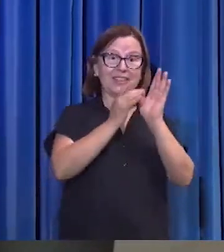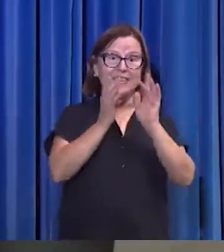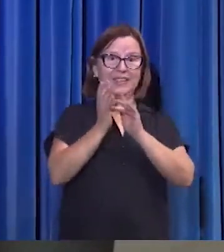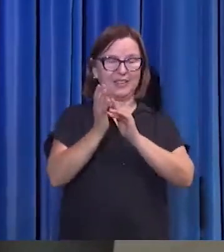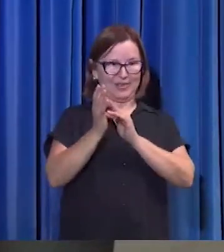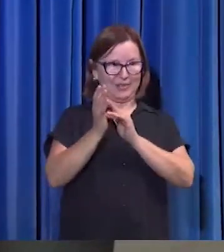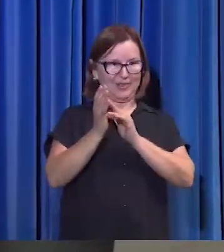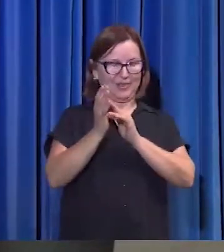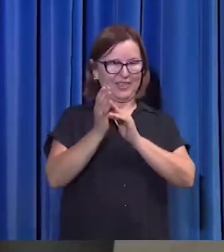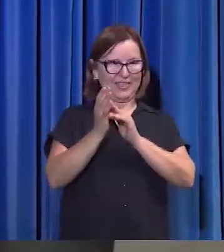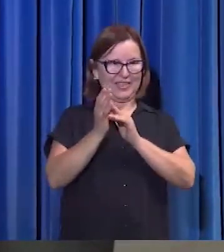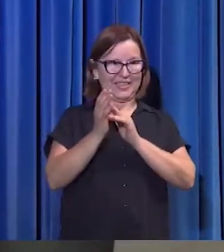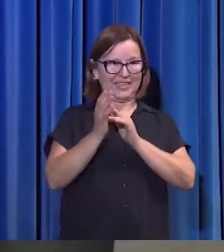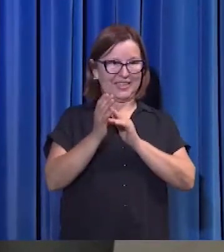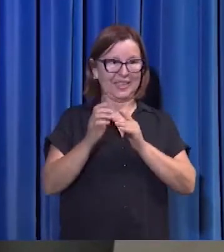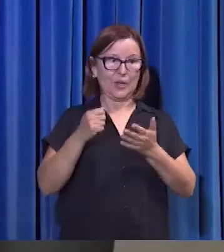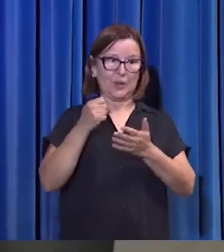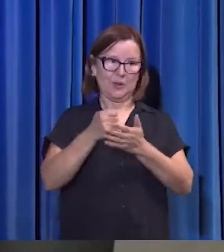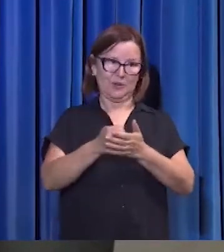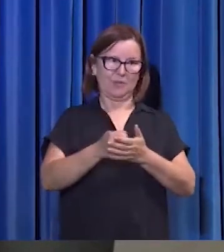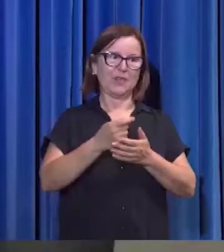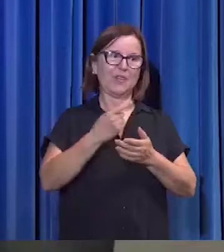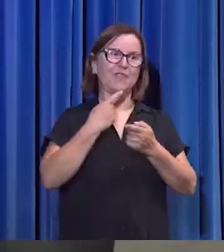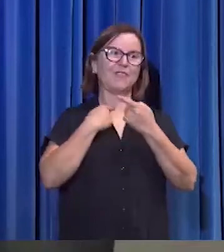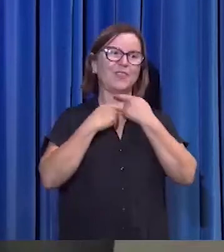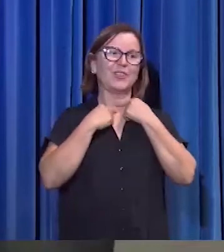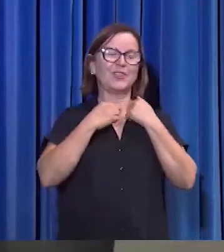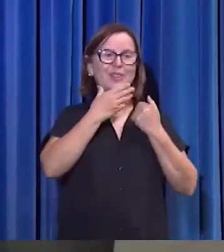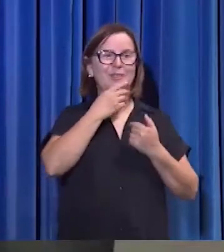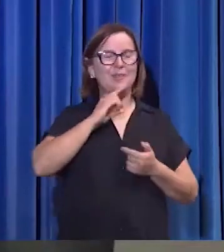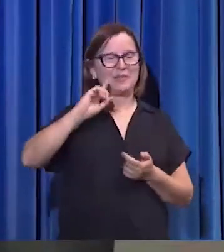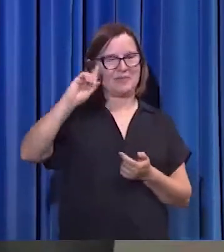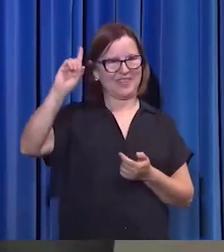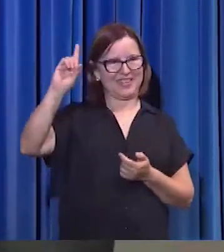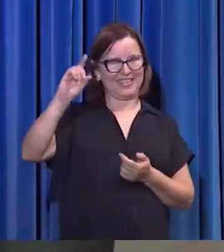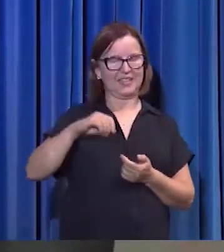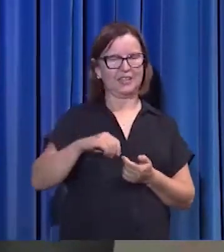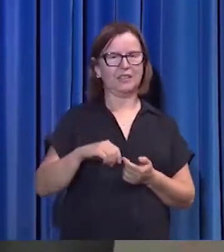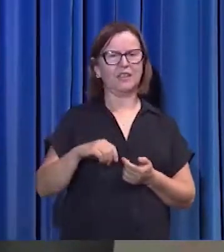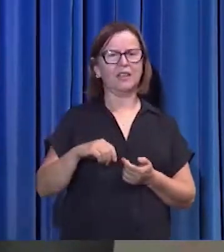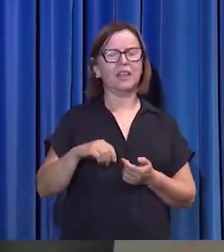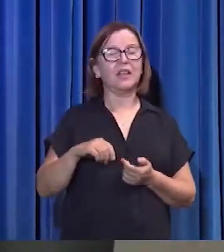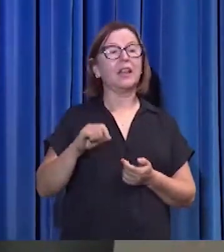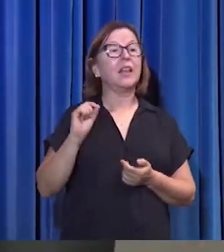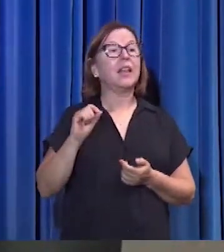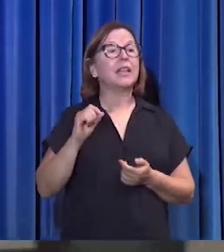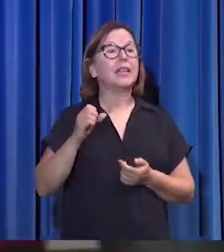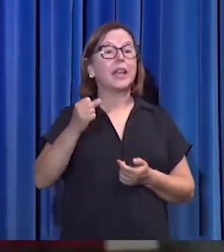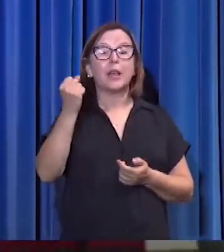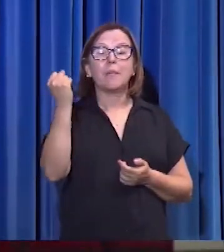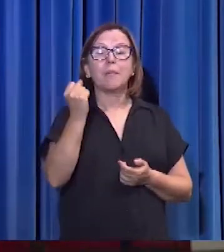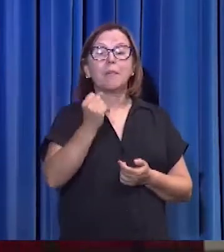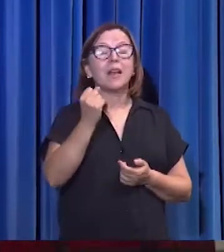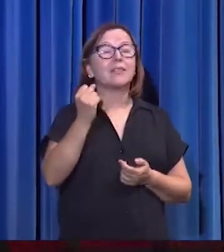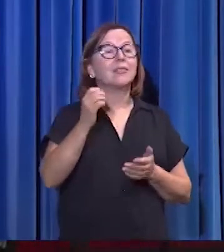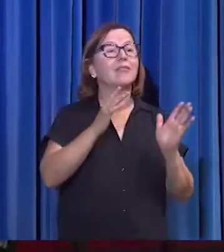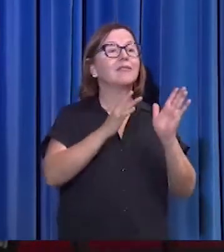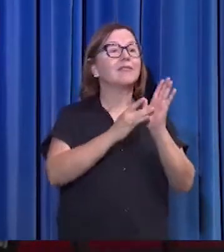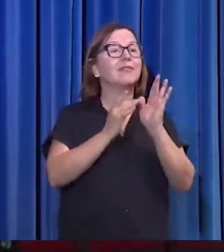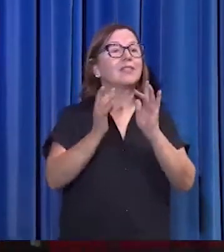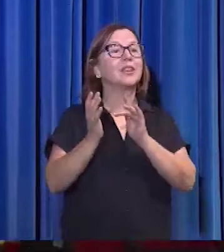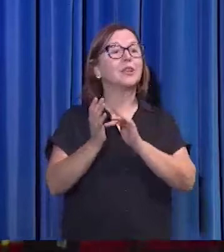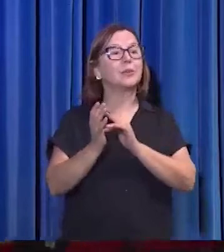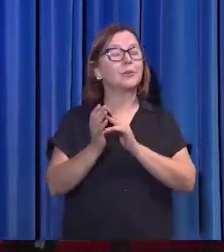esta é a vontade de meu Pai. Quem matou Jesus? Foi a pergunta